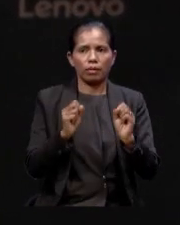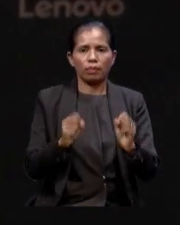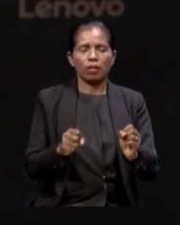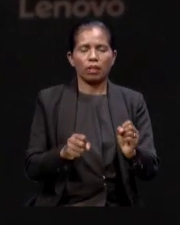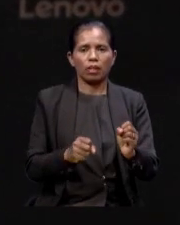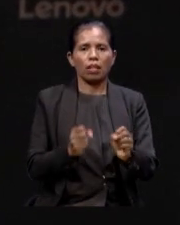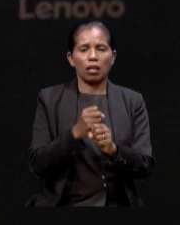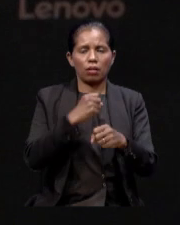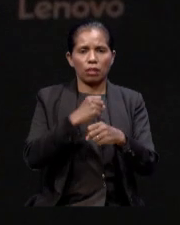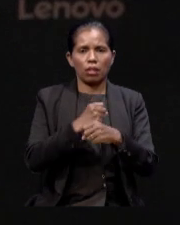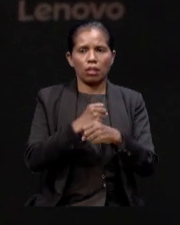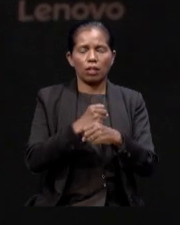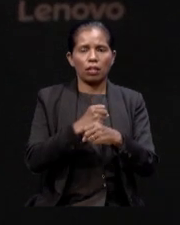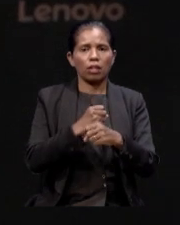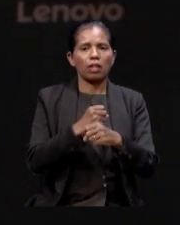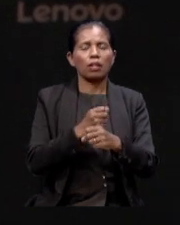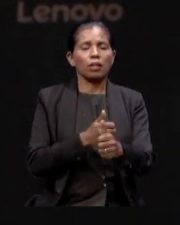comete ela